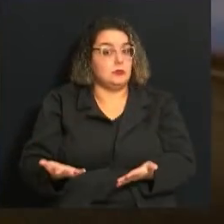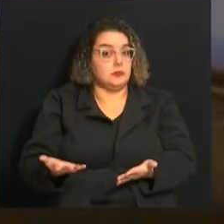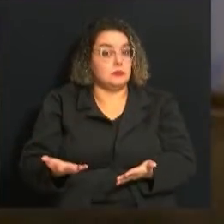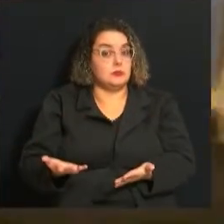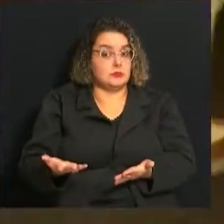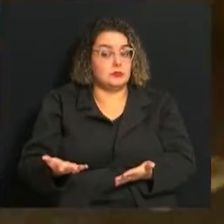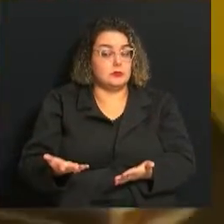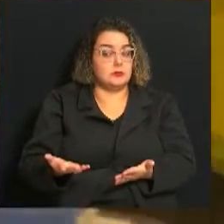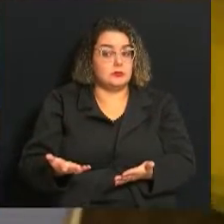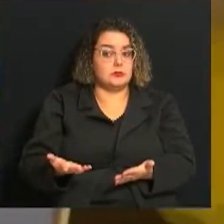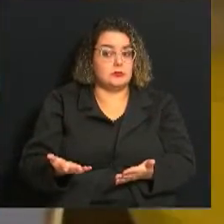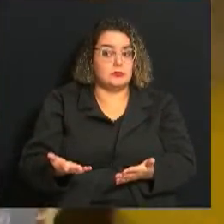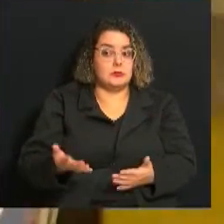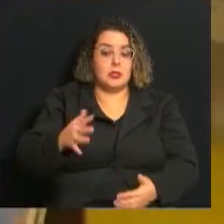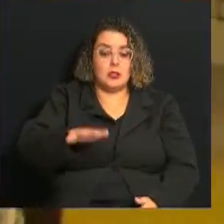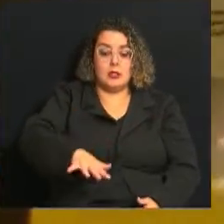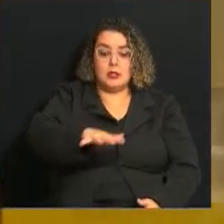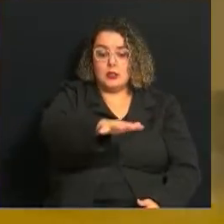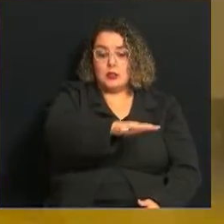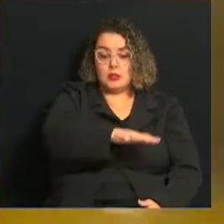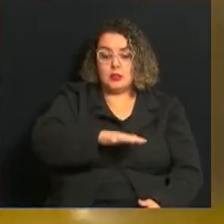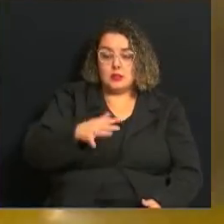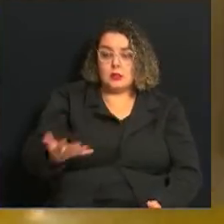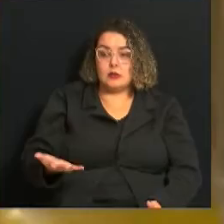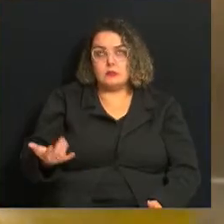Mesmo em algumas áreas que você fala, mas